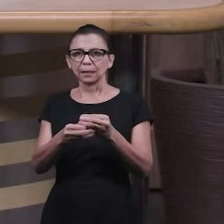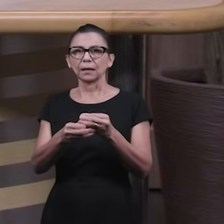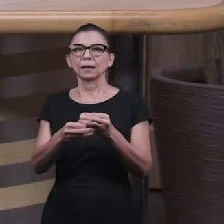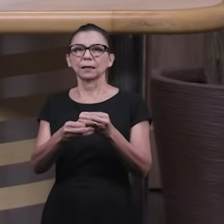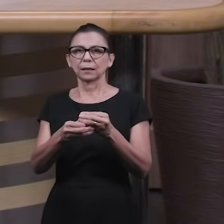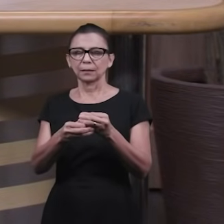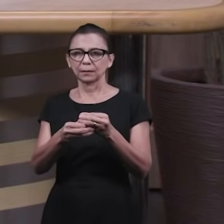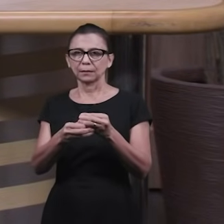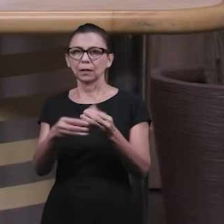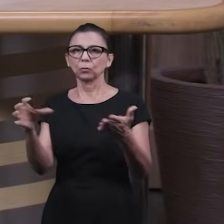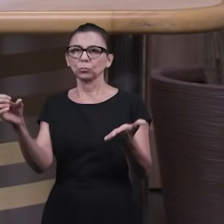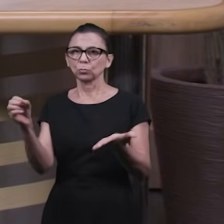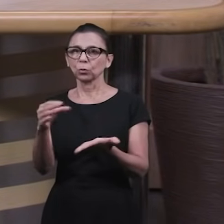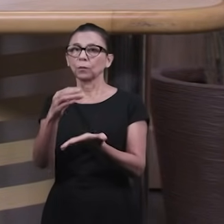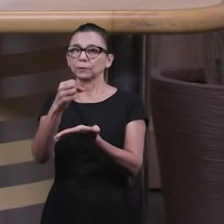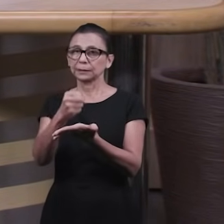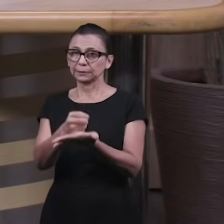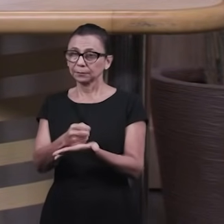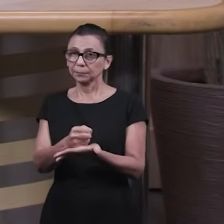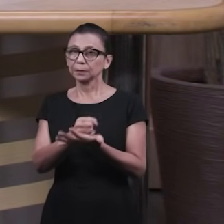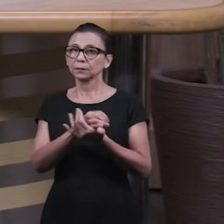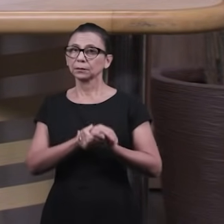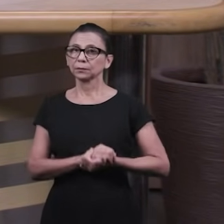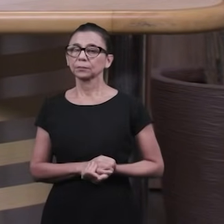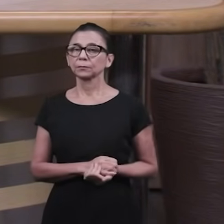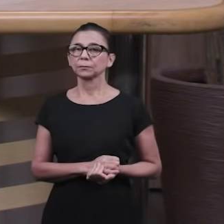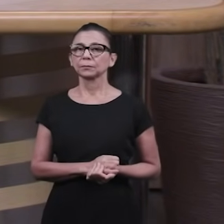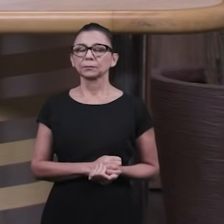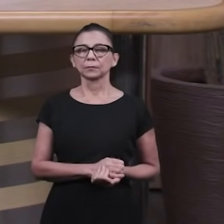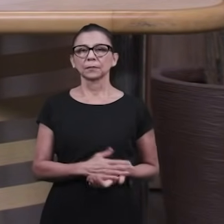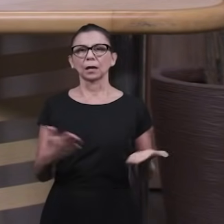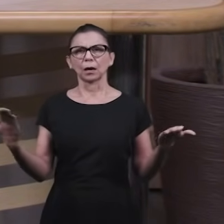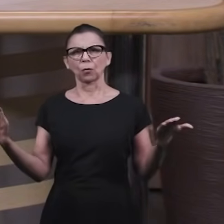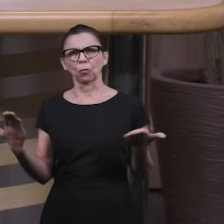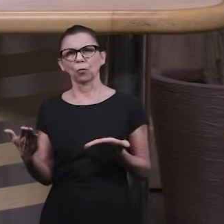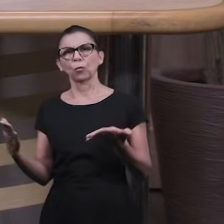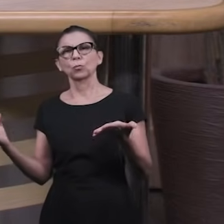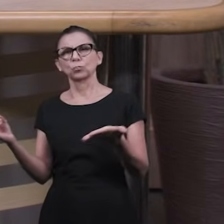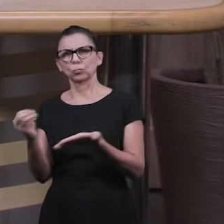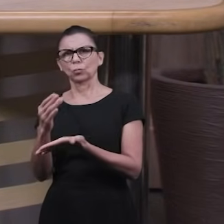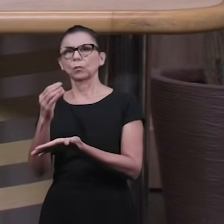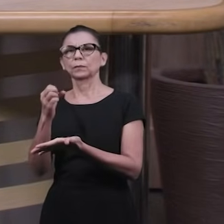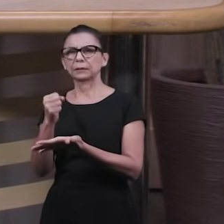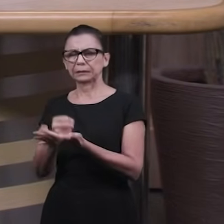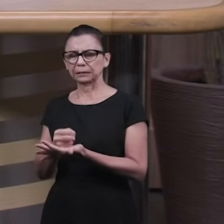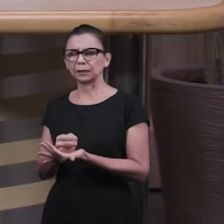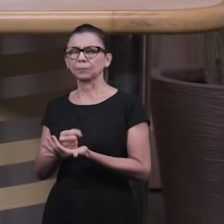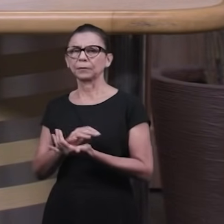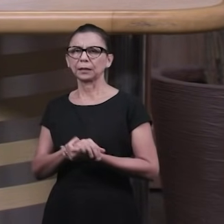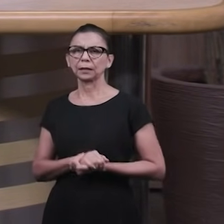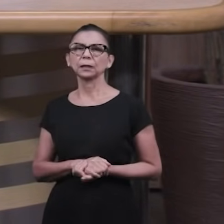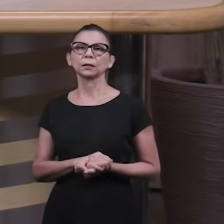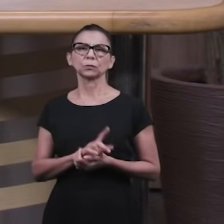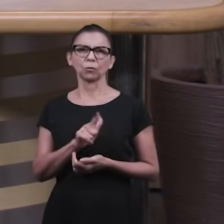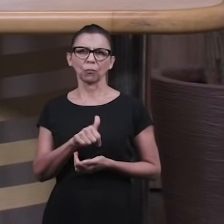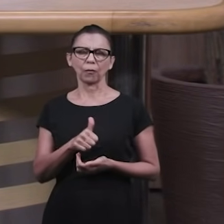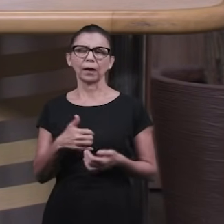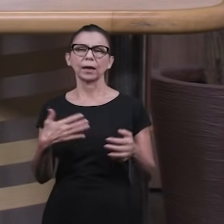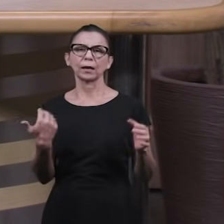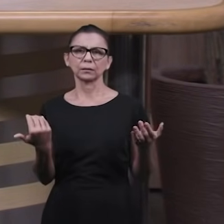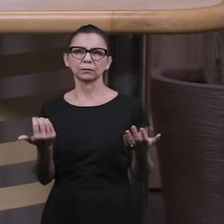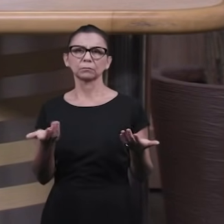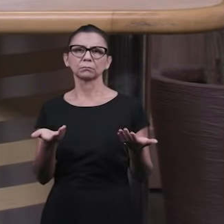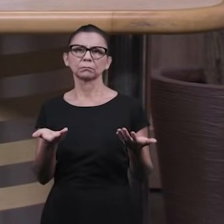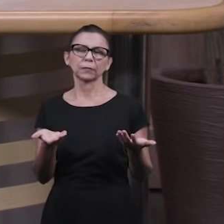conotação. Hoje vocês. Não, a palavra aqui é o Novo Testamento, a palavra aqui é o cânon cristão,